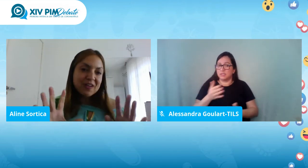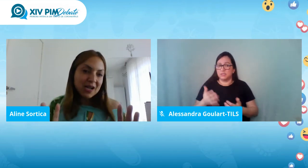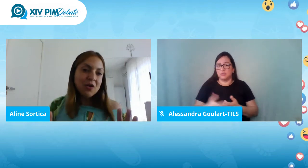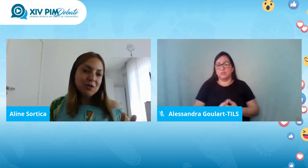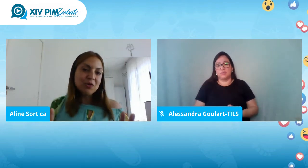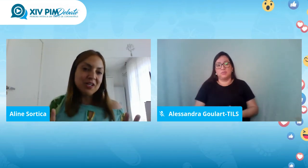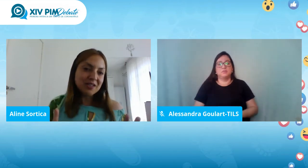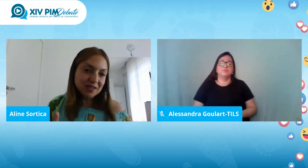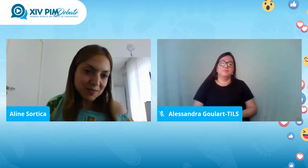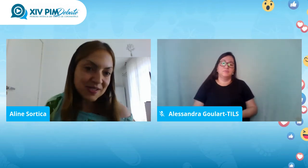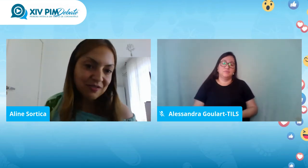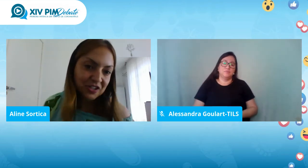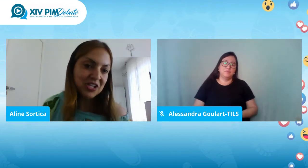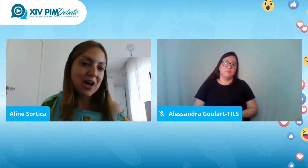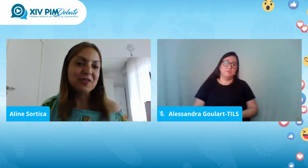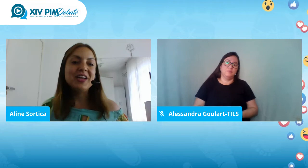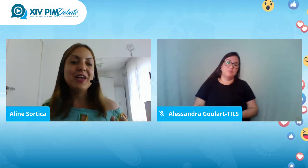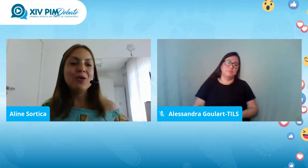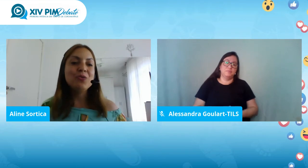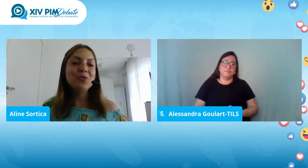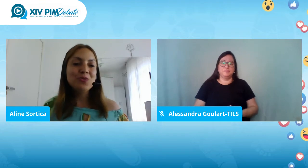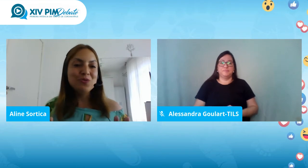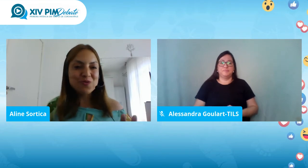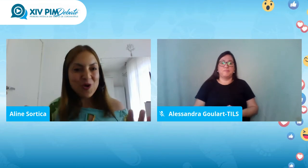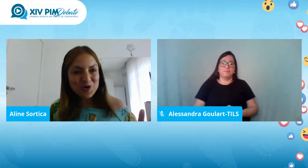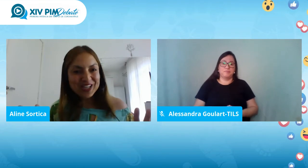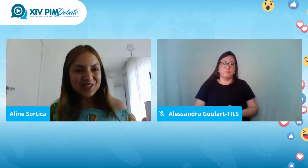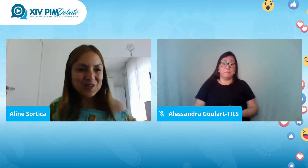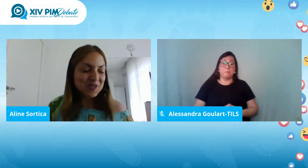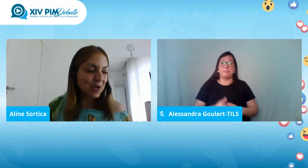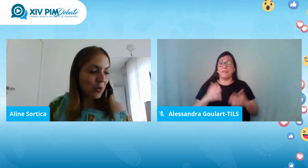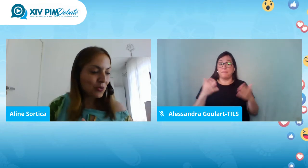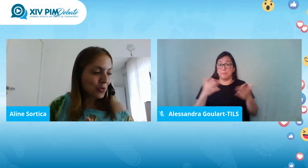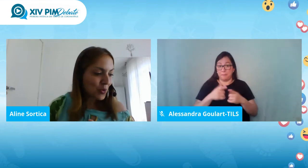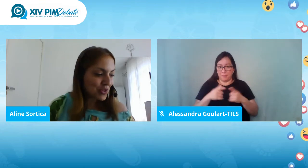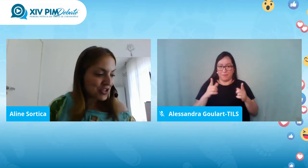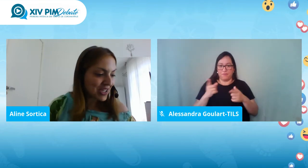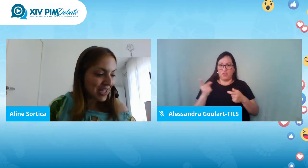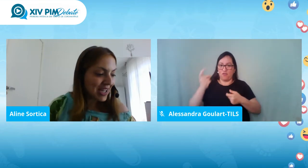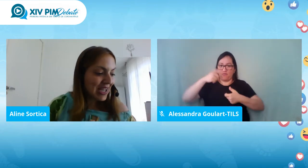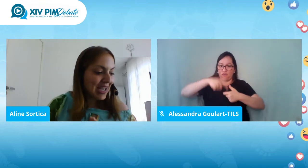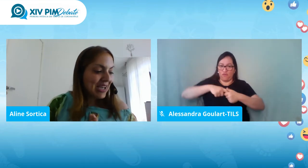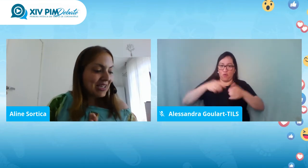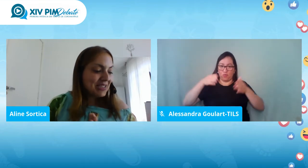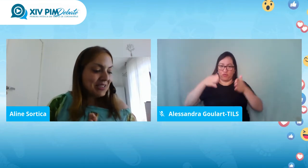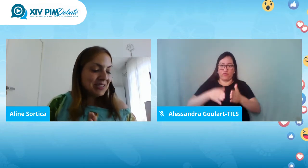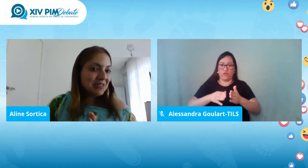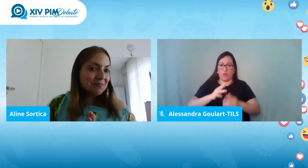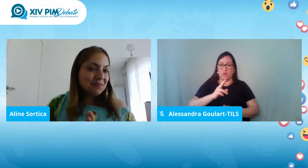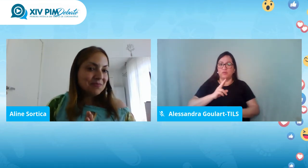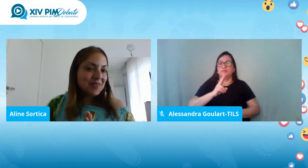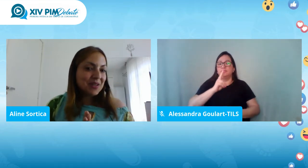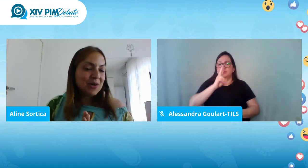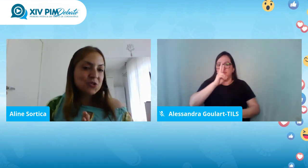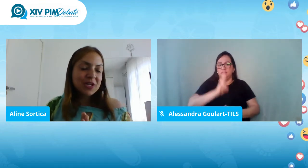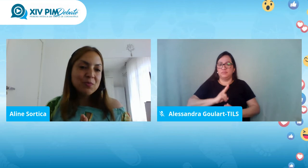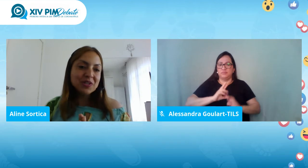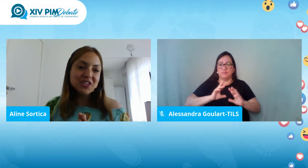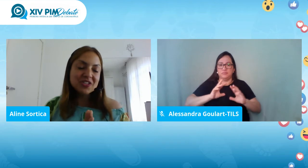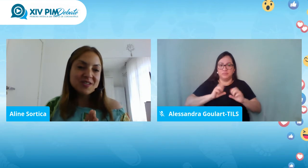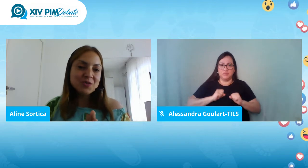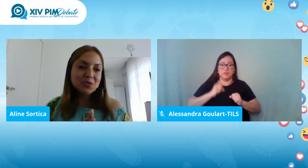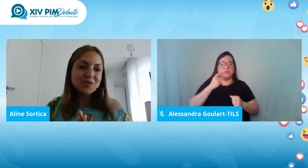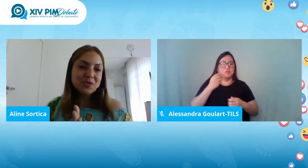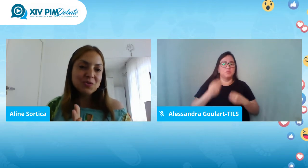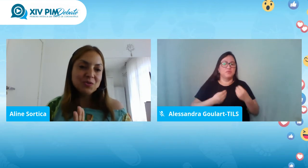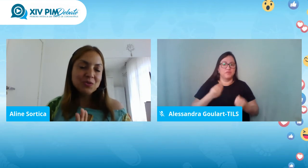Mas vamos falar agora um pouquinho da transmissão vertical, né? Que é o foco aqui do nosso encontro hoje, né? Eu acho bem